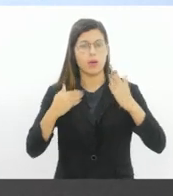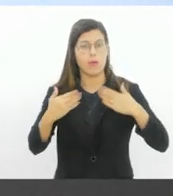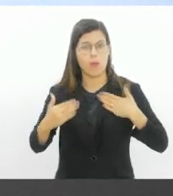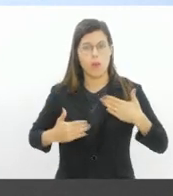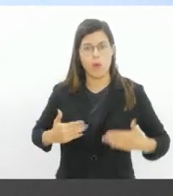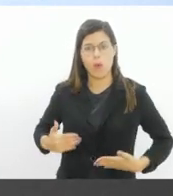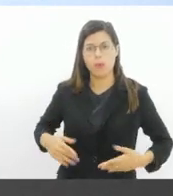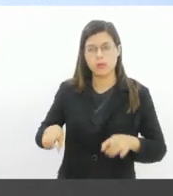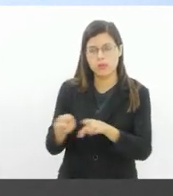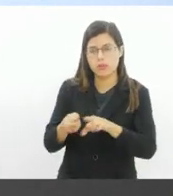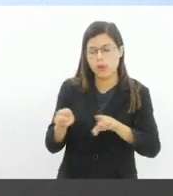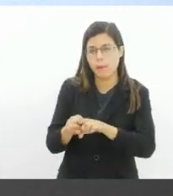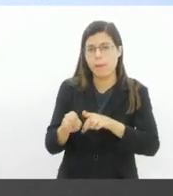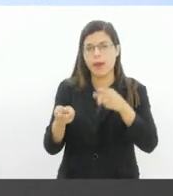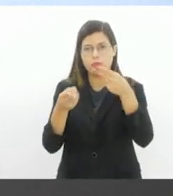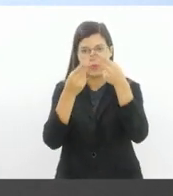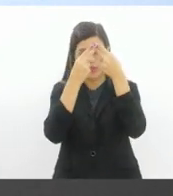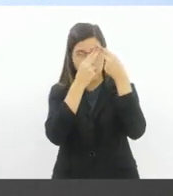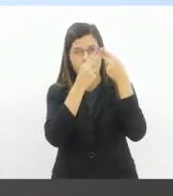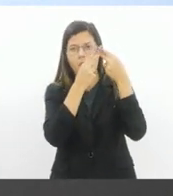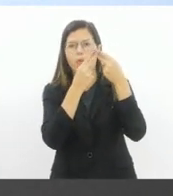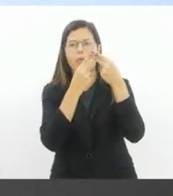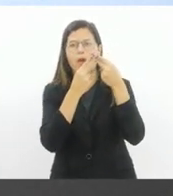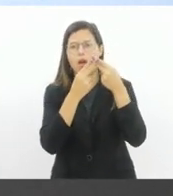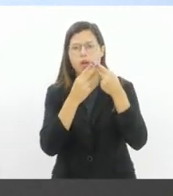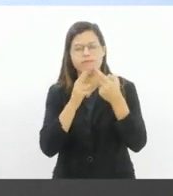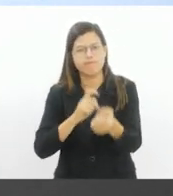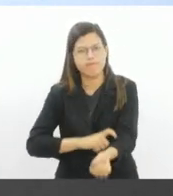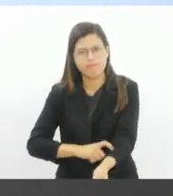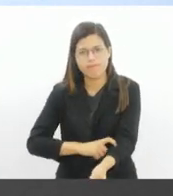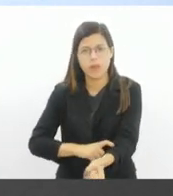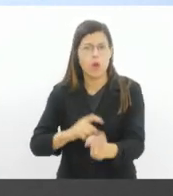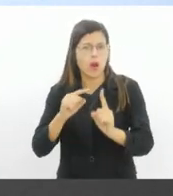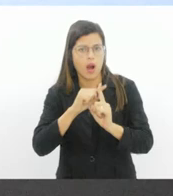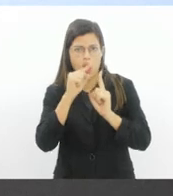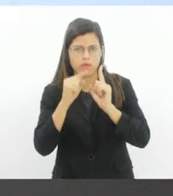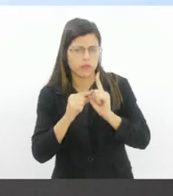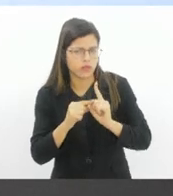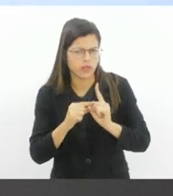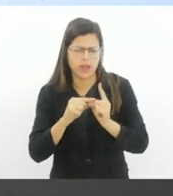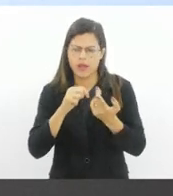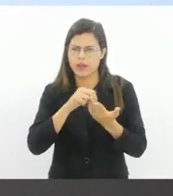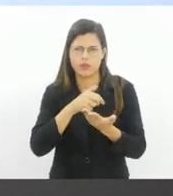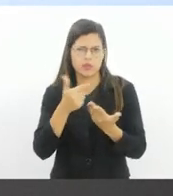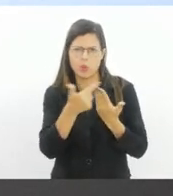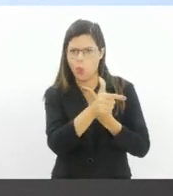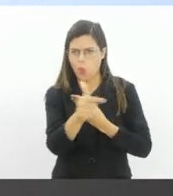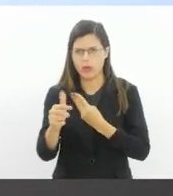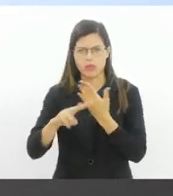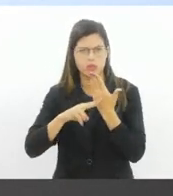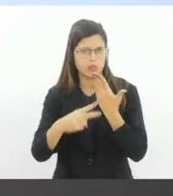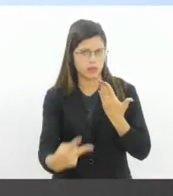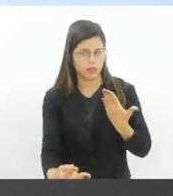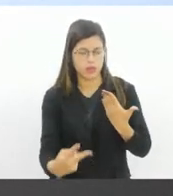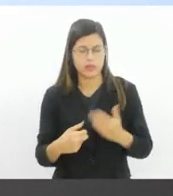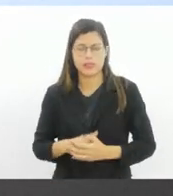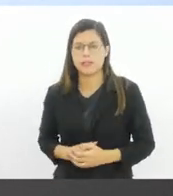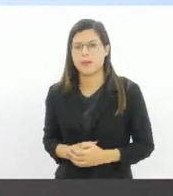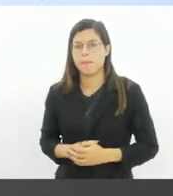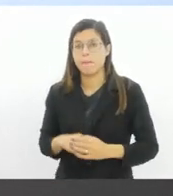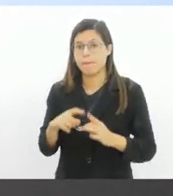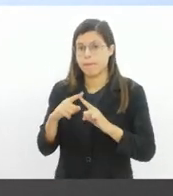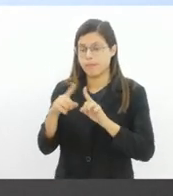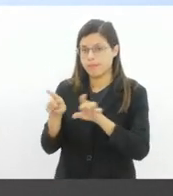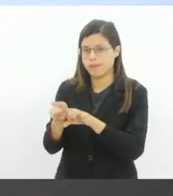transtorno pós-traumático, o estresse, a gravidez indesejada e uma outra série de consequências, mas também